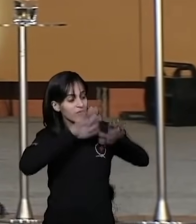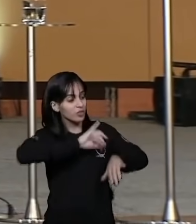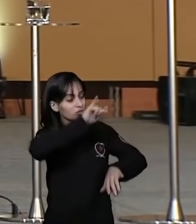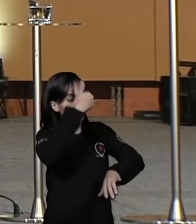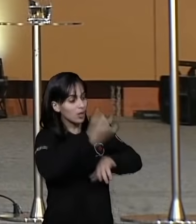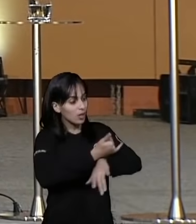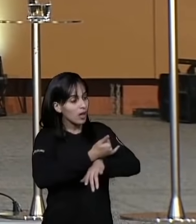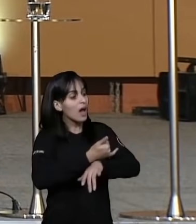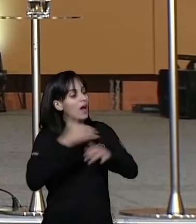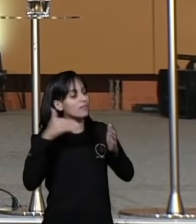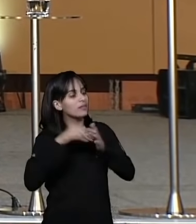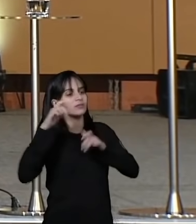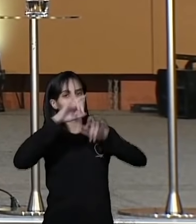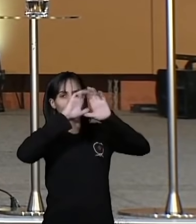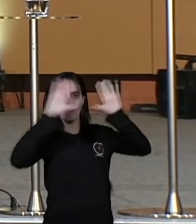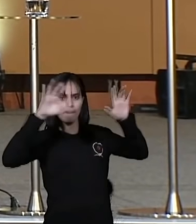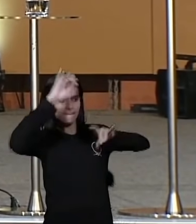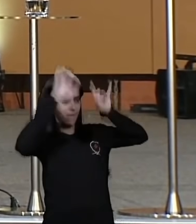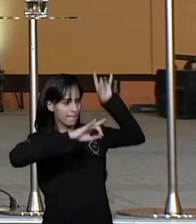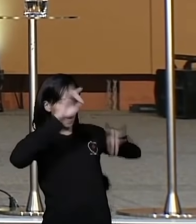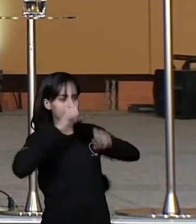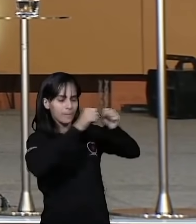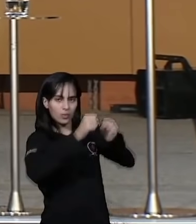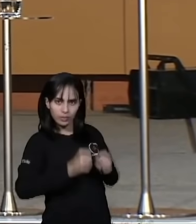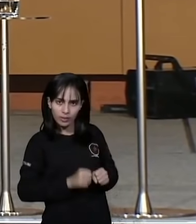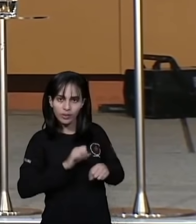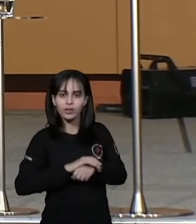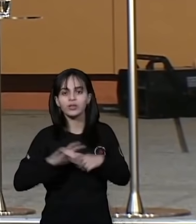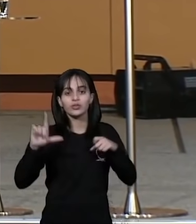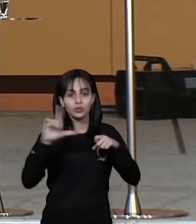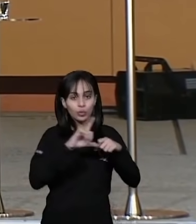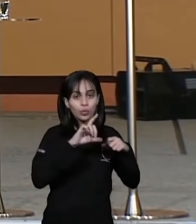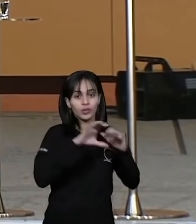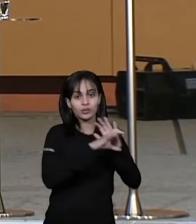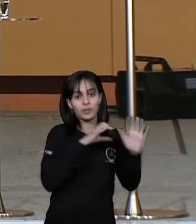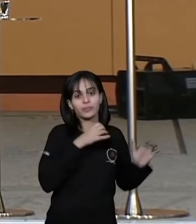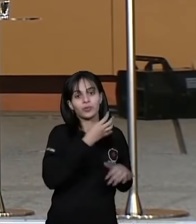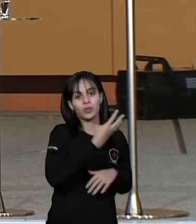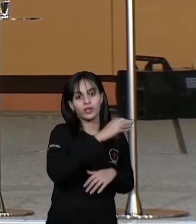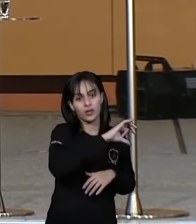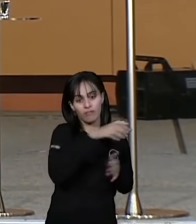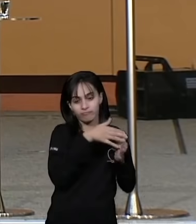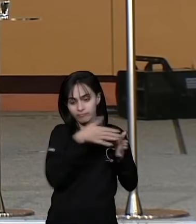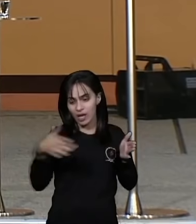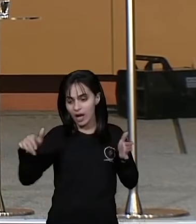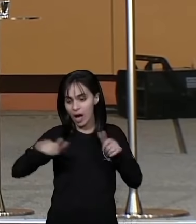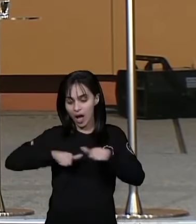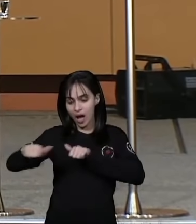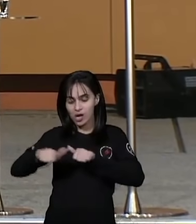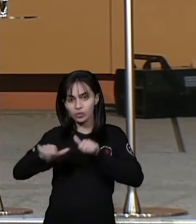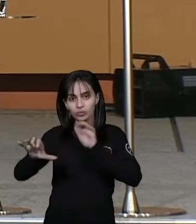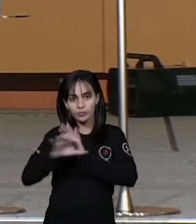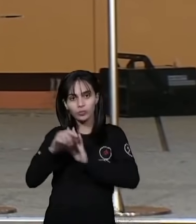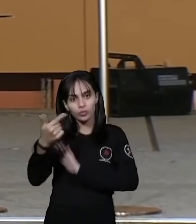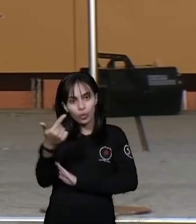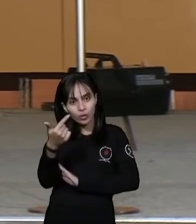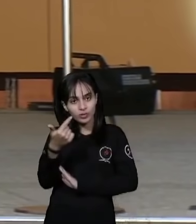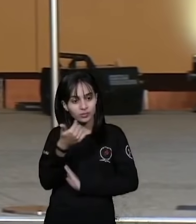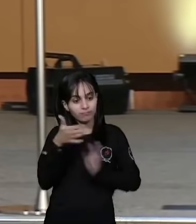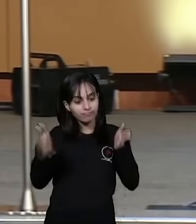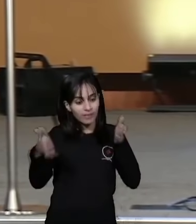sejais revestidos de poder de Lucas 24 49 pratos dois dez dias